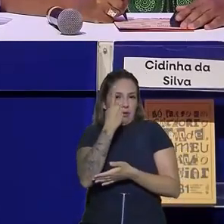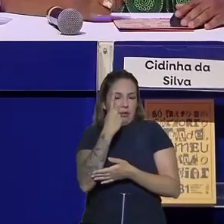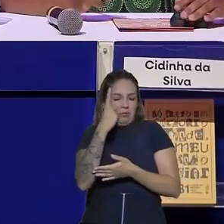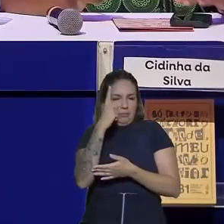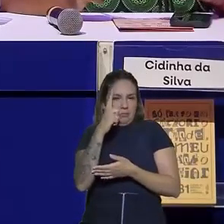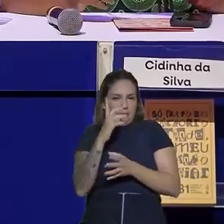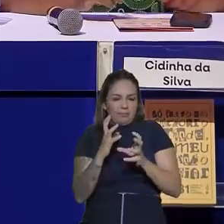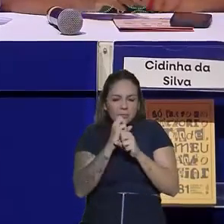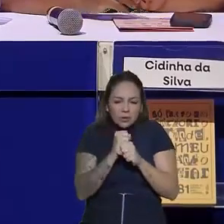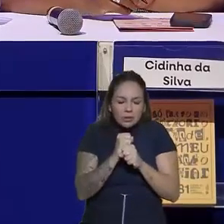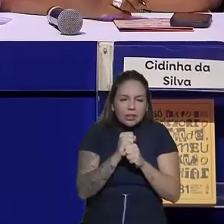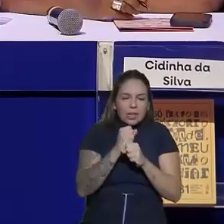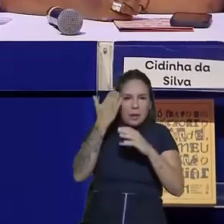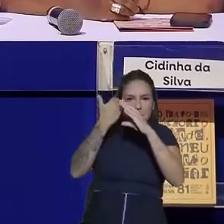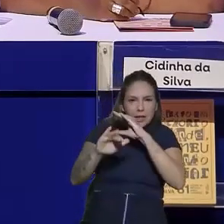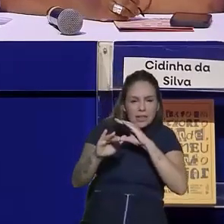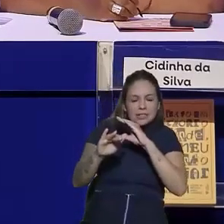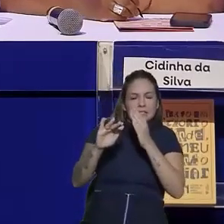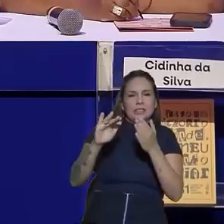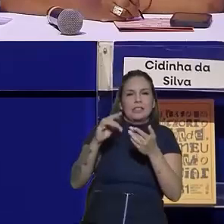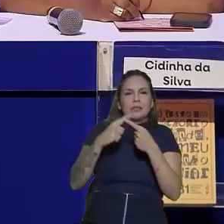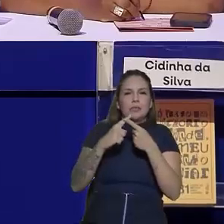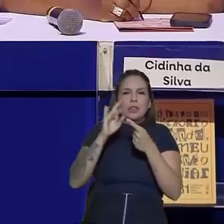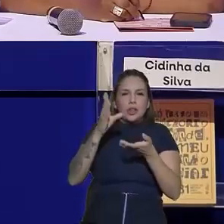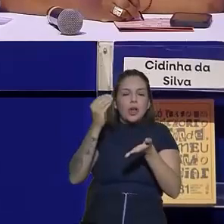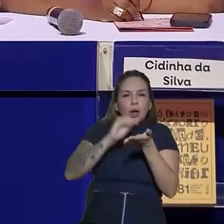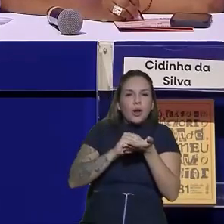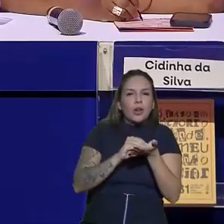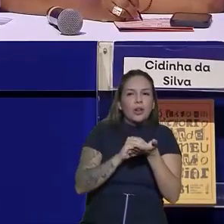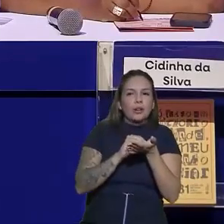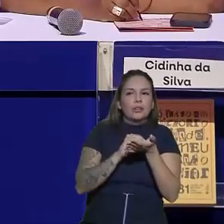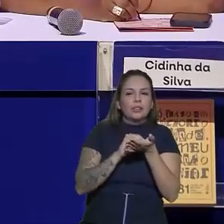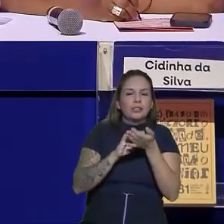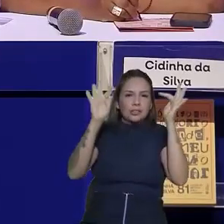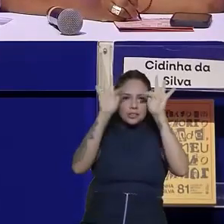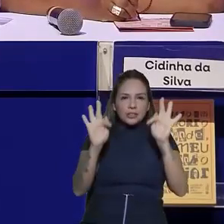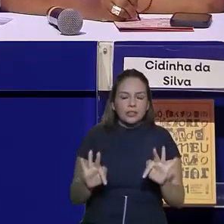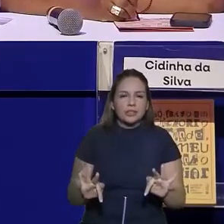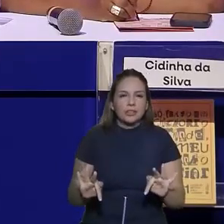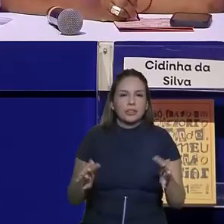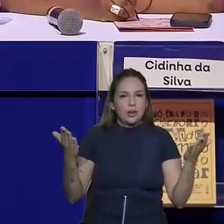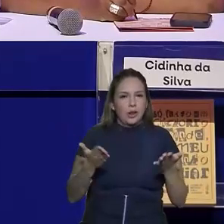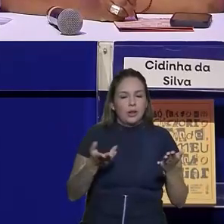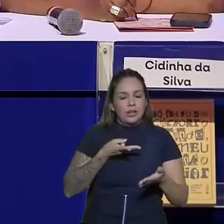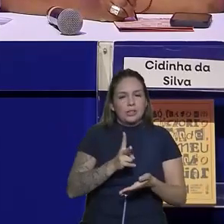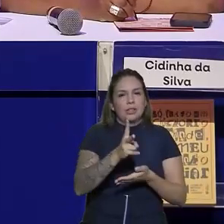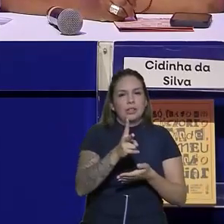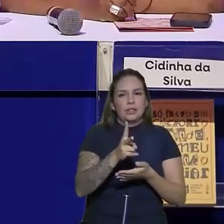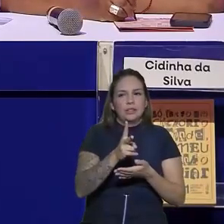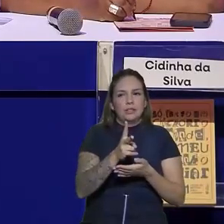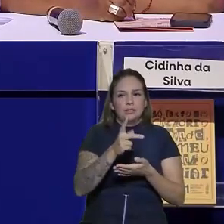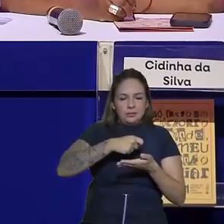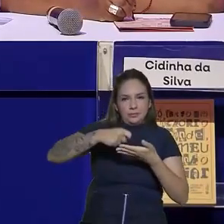tão calculista na mensagem de aniversário atrás do marcador, porque só coloquei assim, ó, felicidades, hoje e sempre.